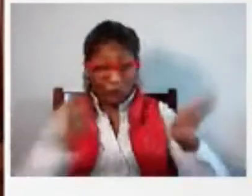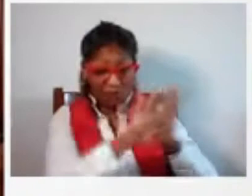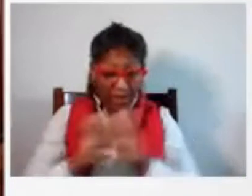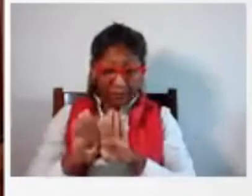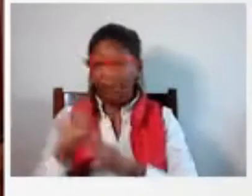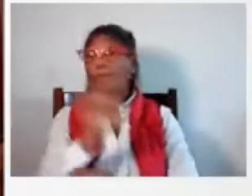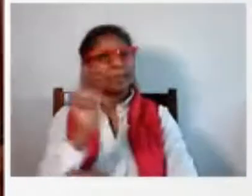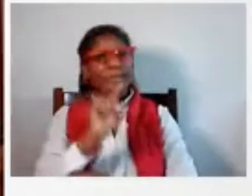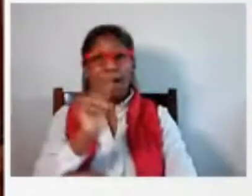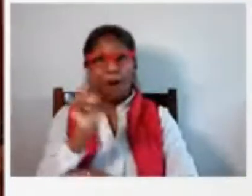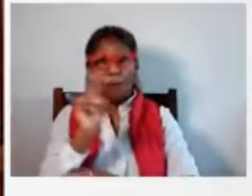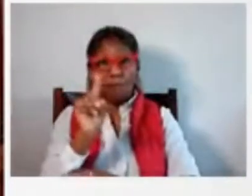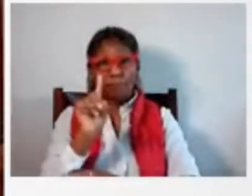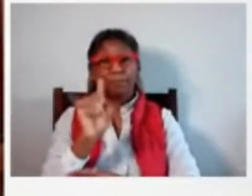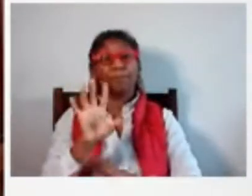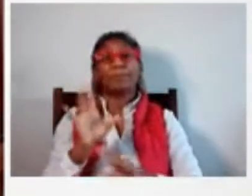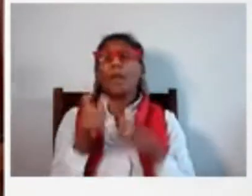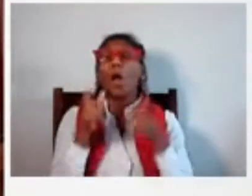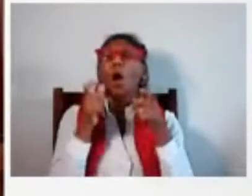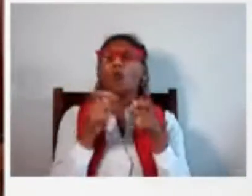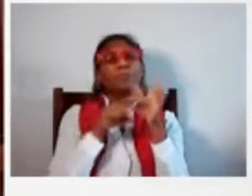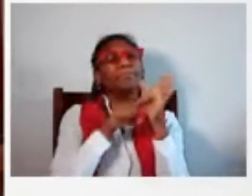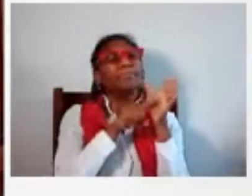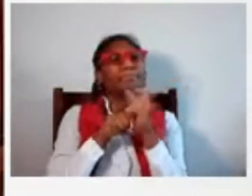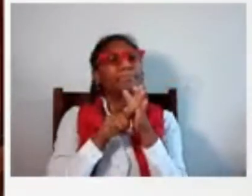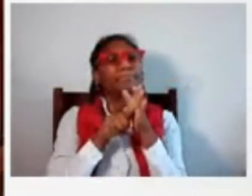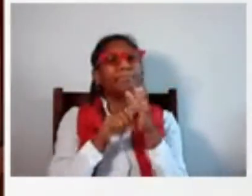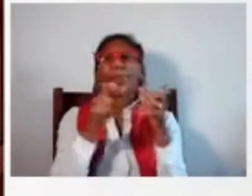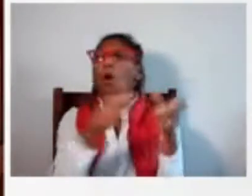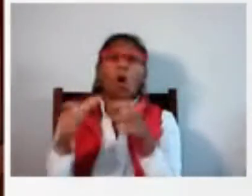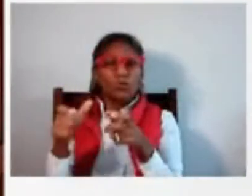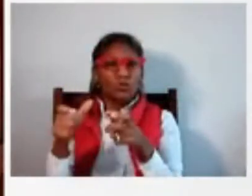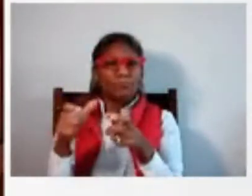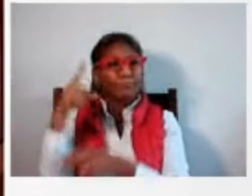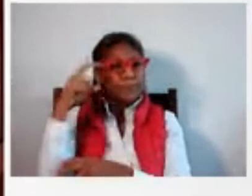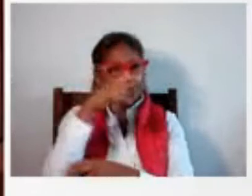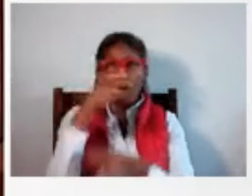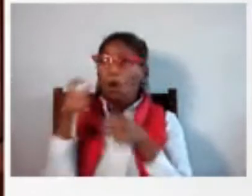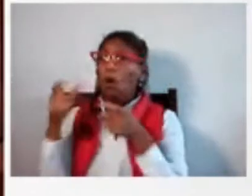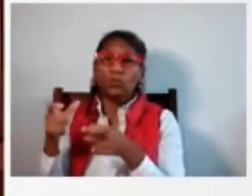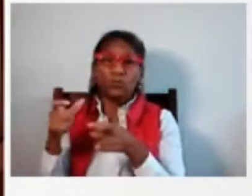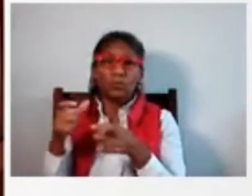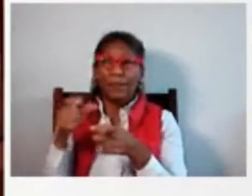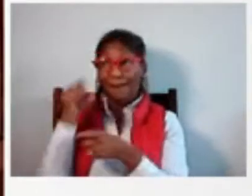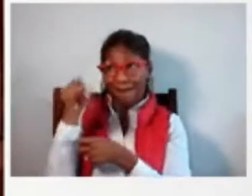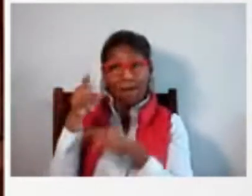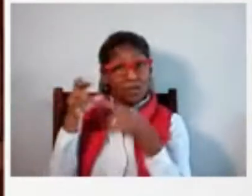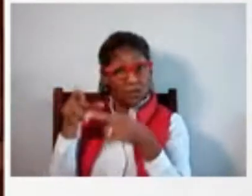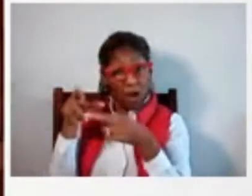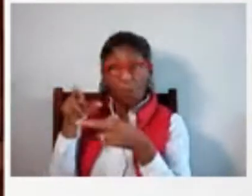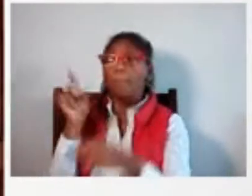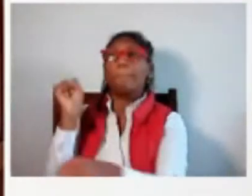passamos a atuar para parar onde precisa ser feita a restrição, no momento em que precisa ser feita a restrição e